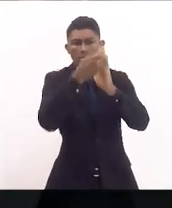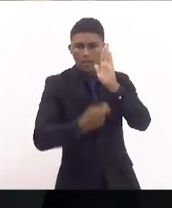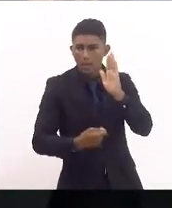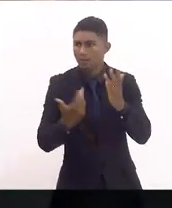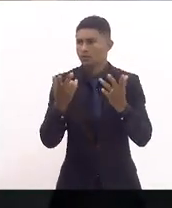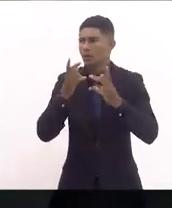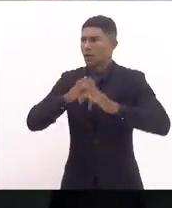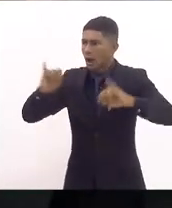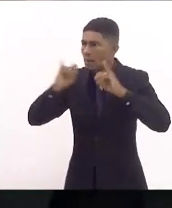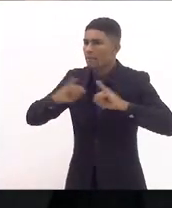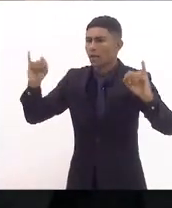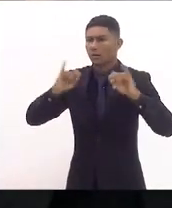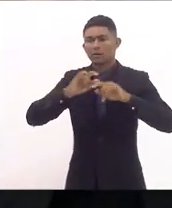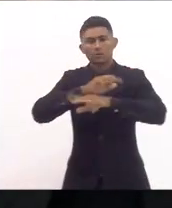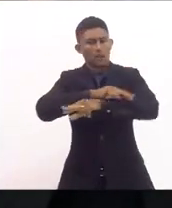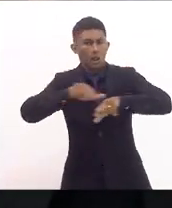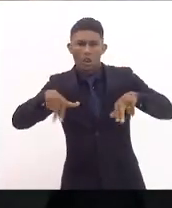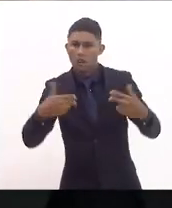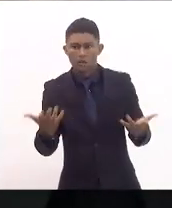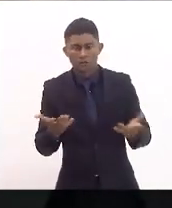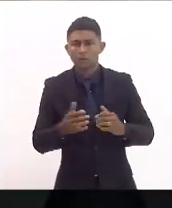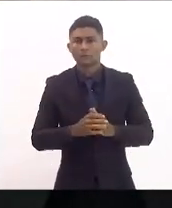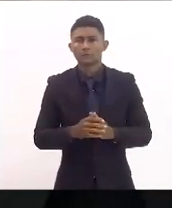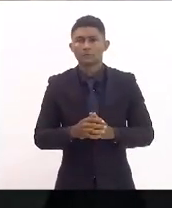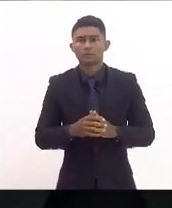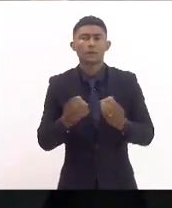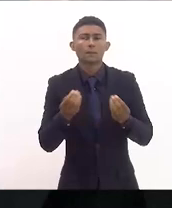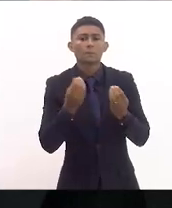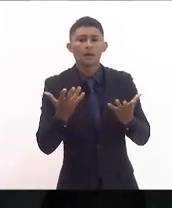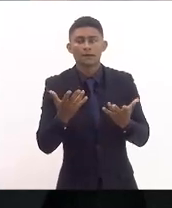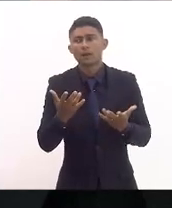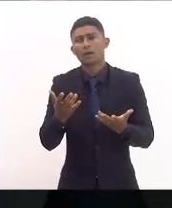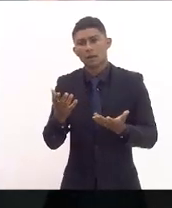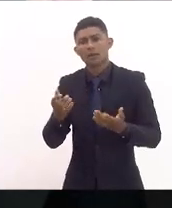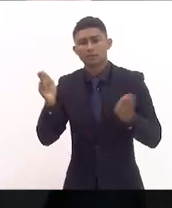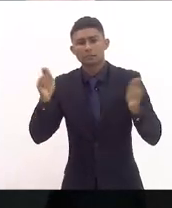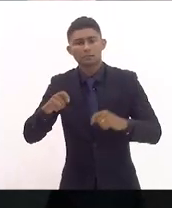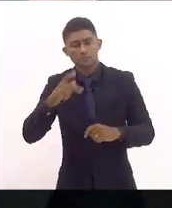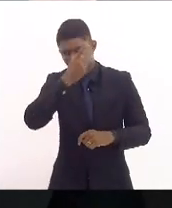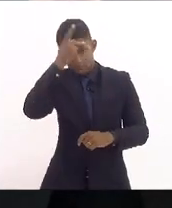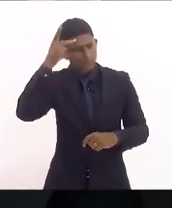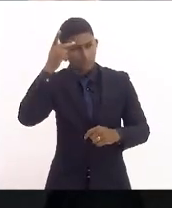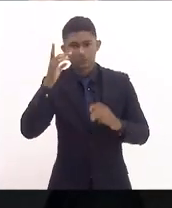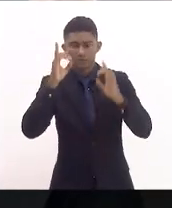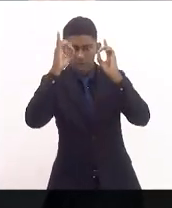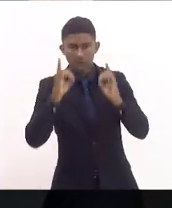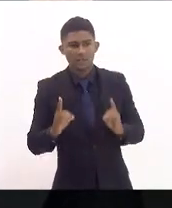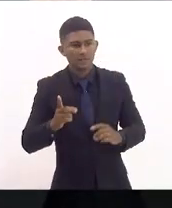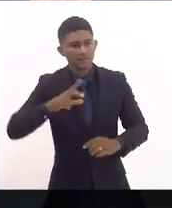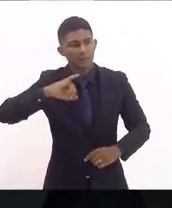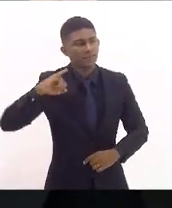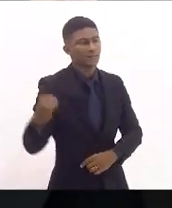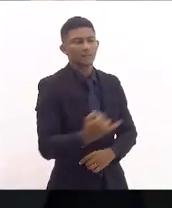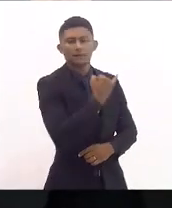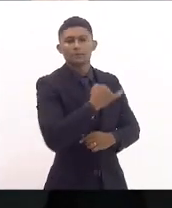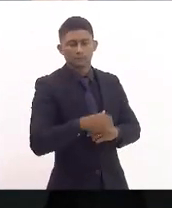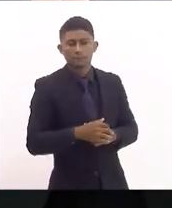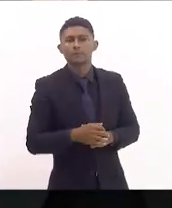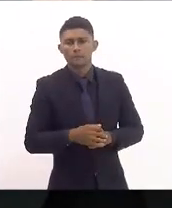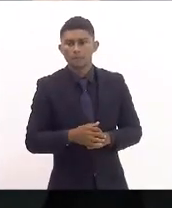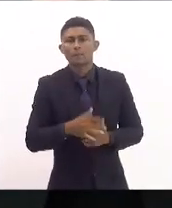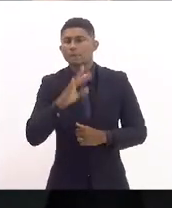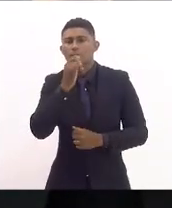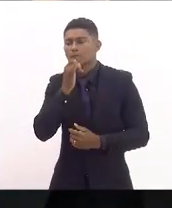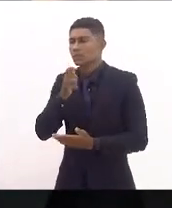campanhas fazer uma campanha para que se recupere se deu oportunidade às pessoas que têm deficiência tudo bem mas